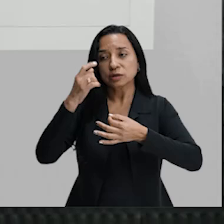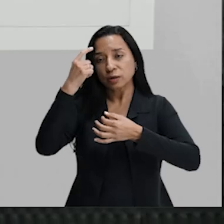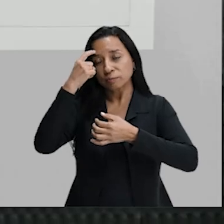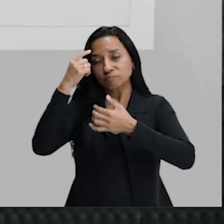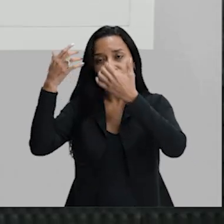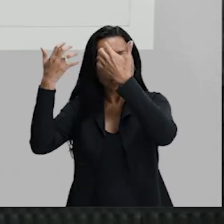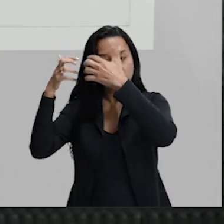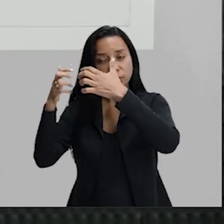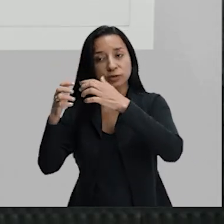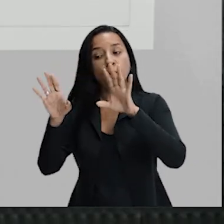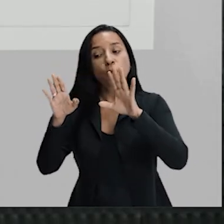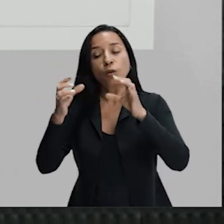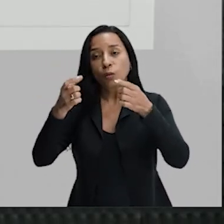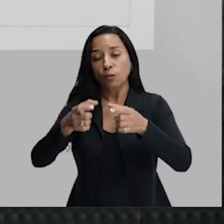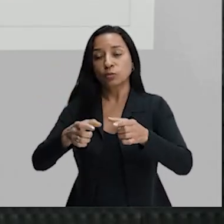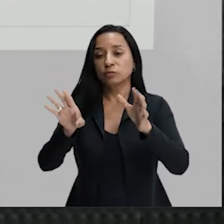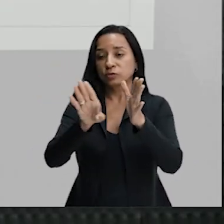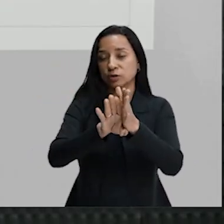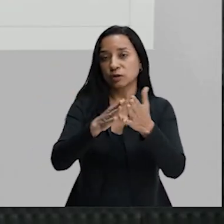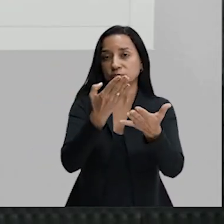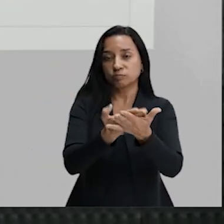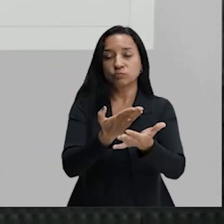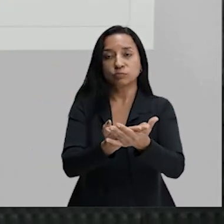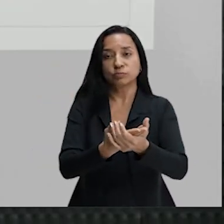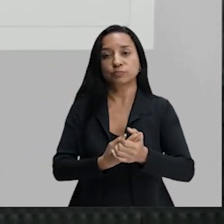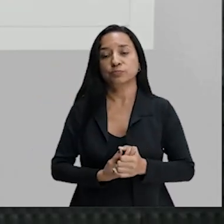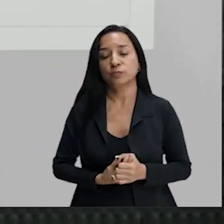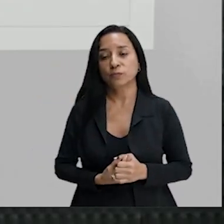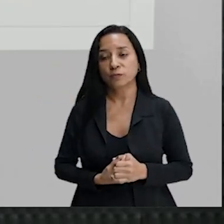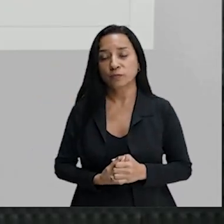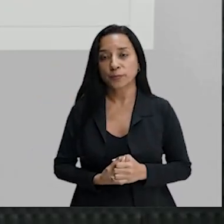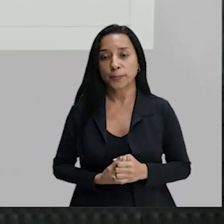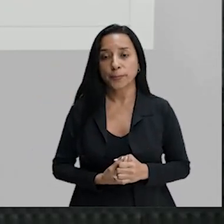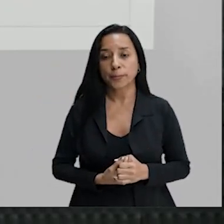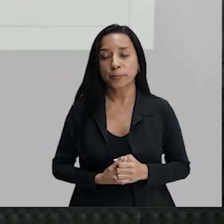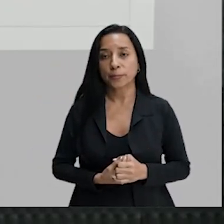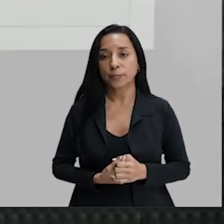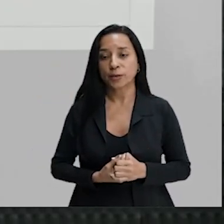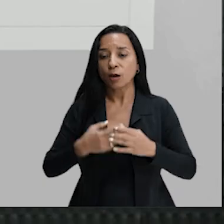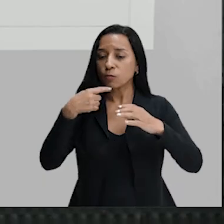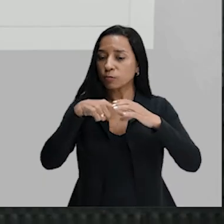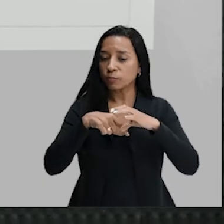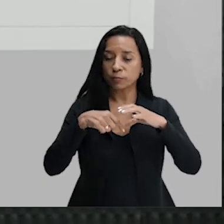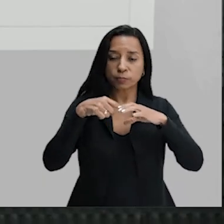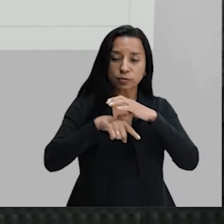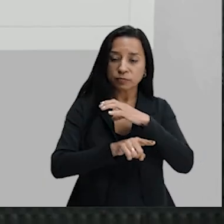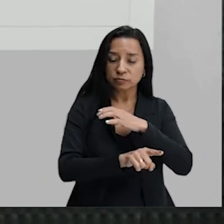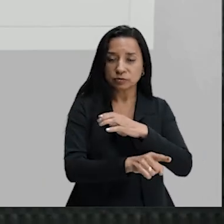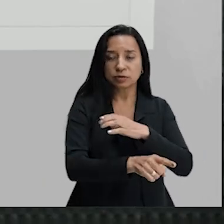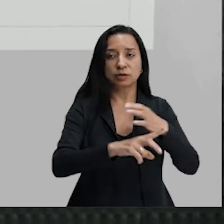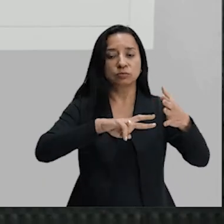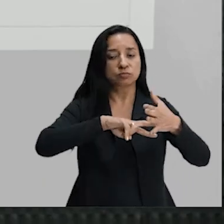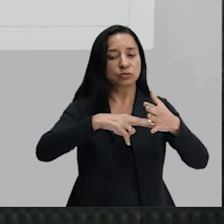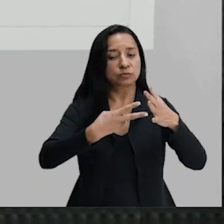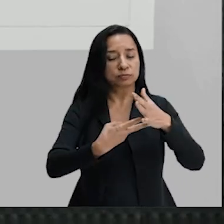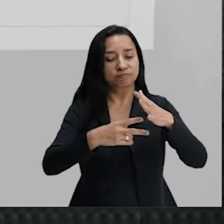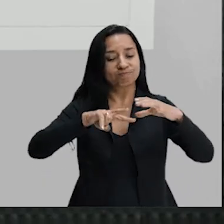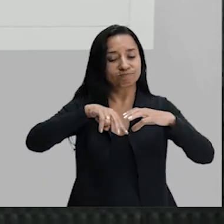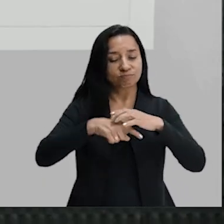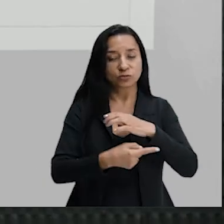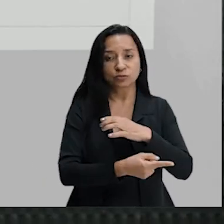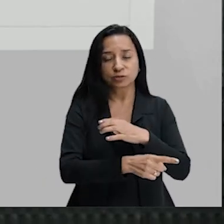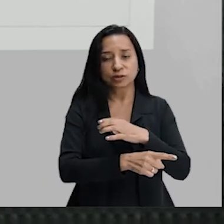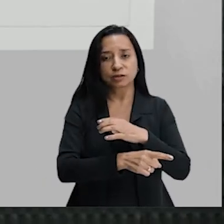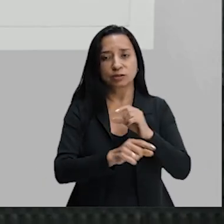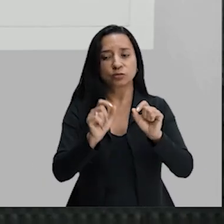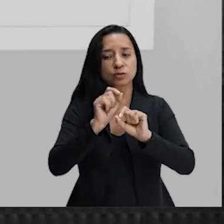Percebe? Então, veja só. Esta condução radical aqui é porque é profundidade. Olha aqui. Então, nós vamos